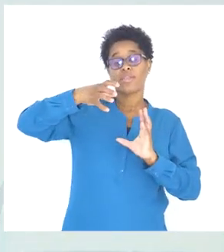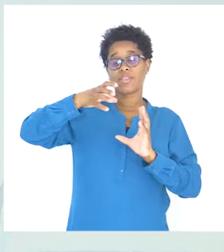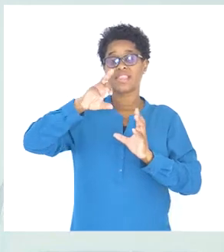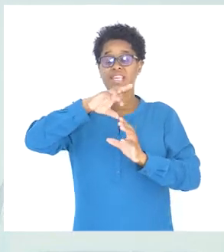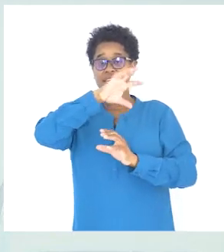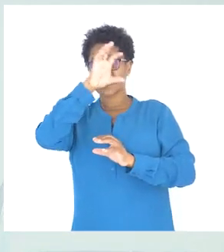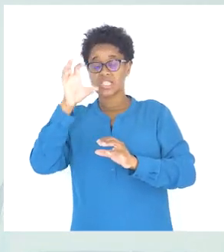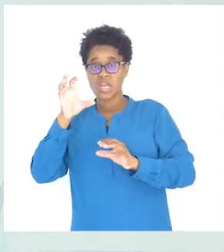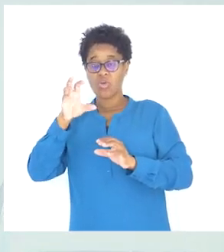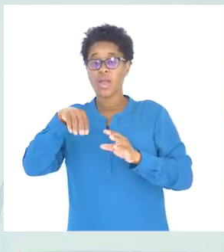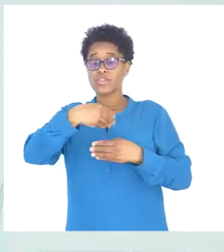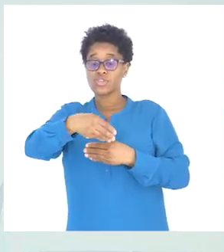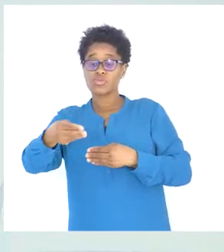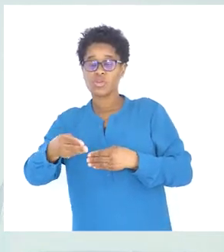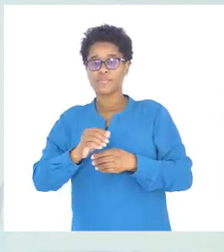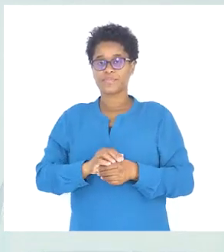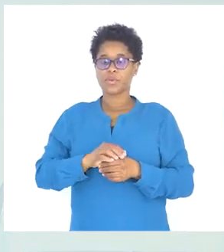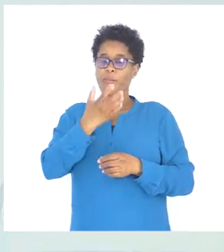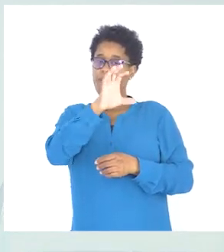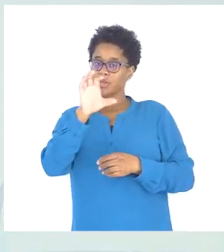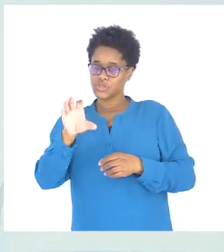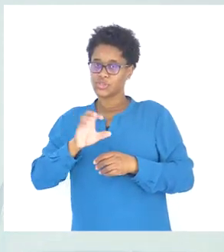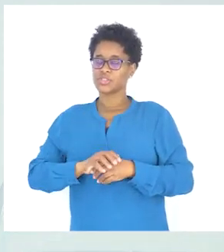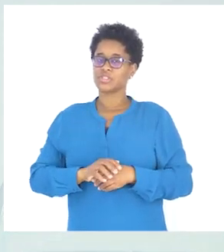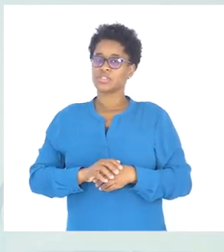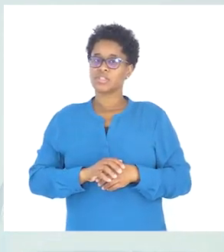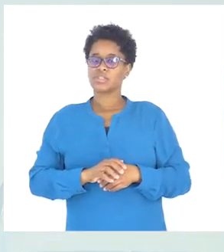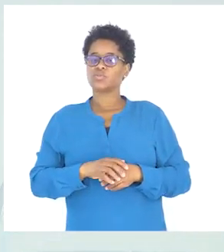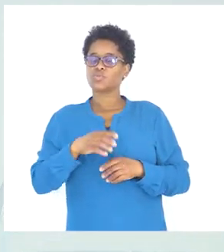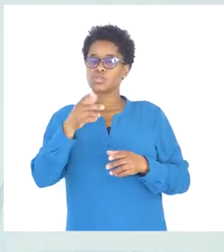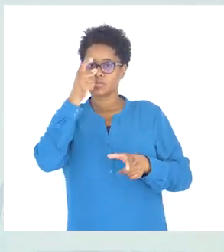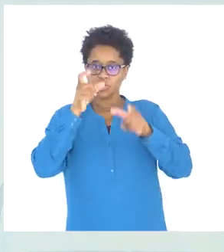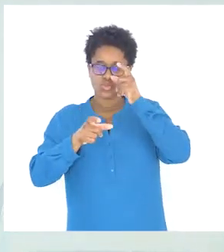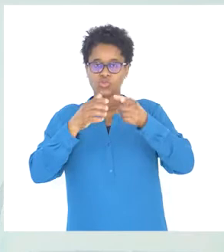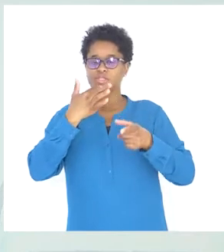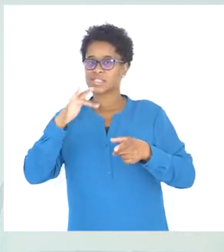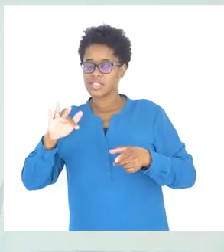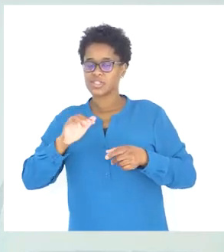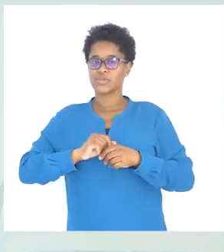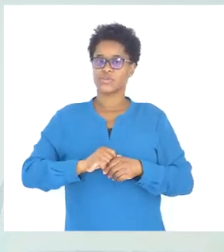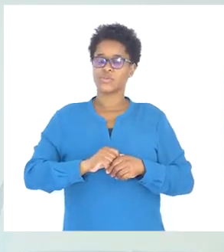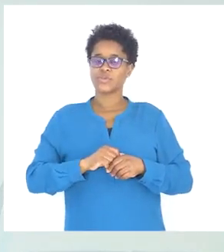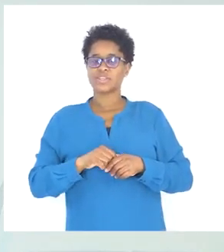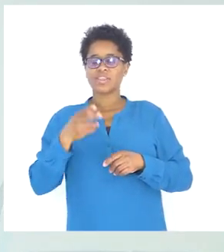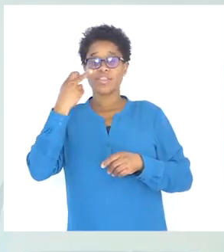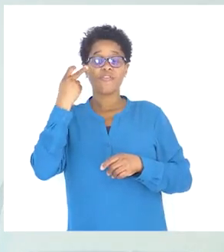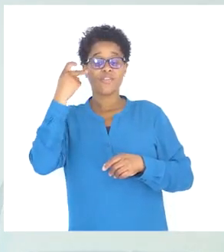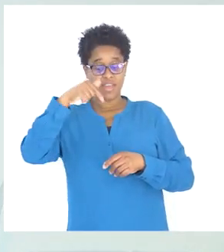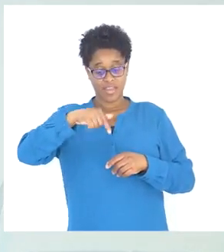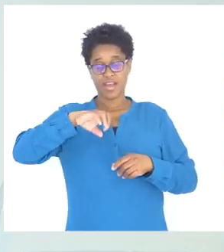continente, região, a distribuição por país dos imigrantes